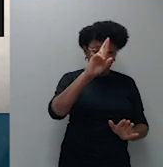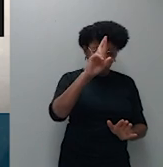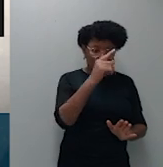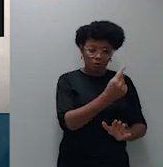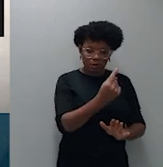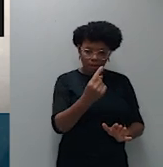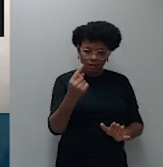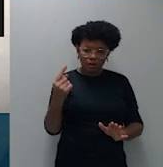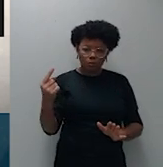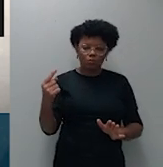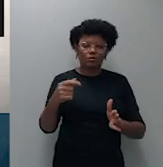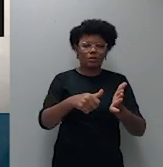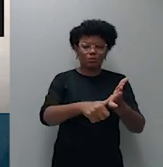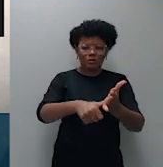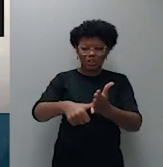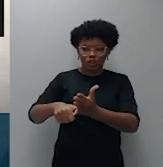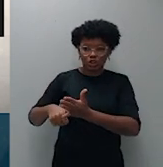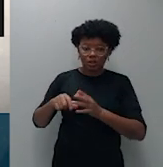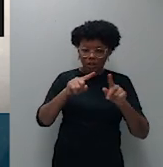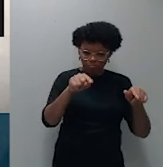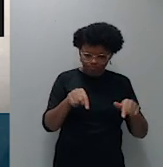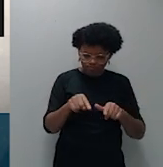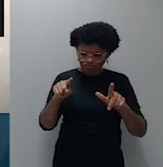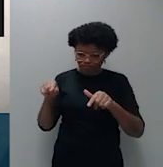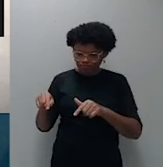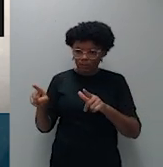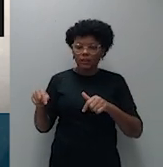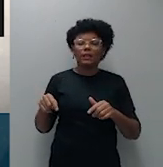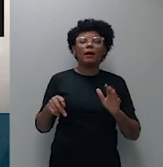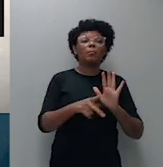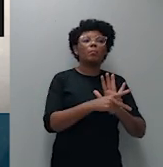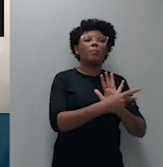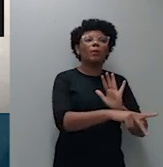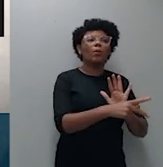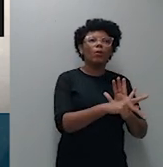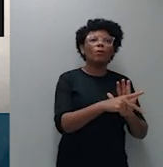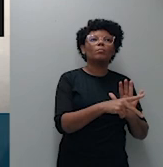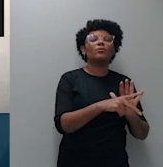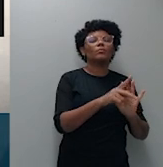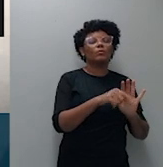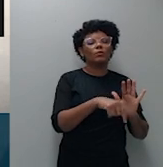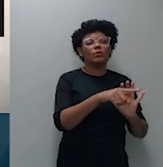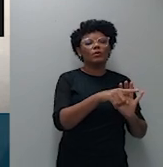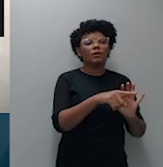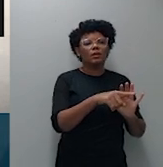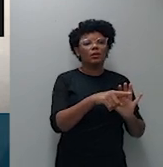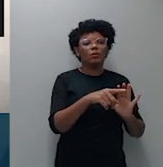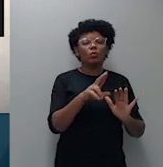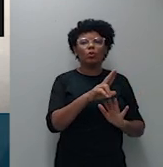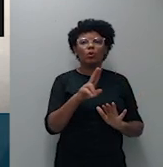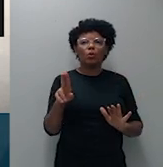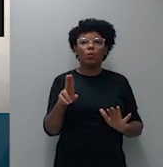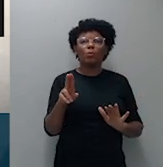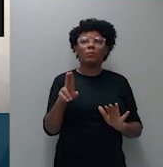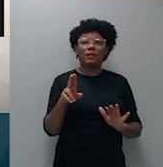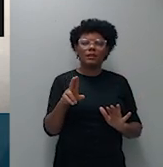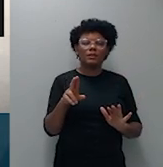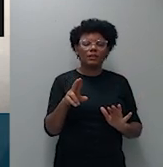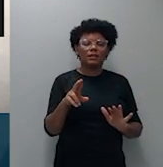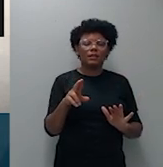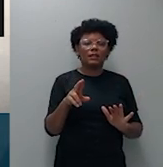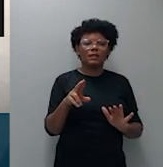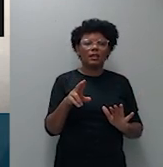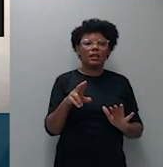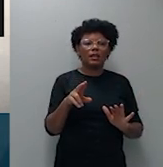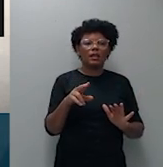contar em cada uma das duas matrículas bem de propriedade do Companheiro da autora da herança menção do nome da inventariada no